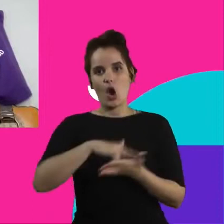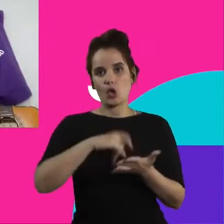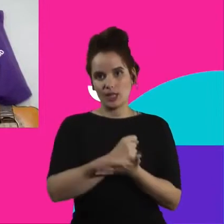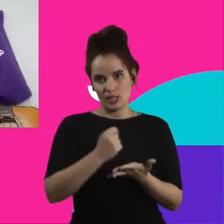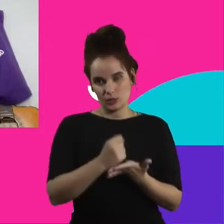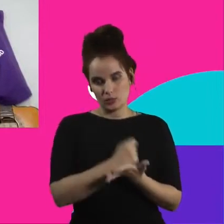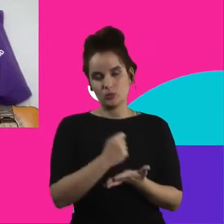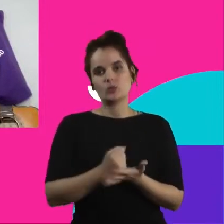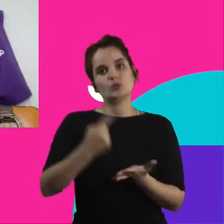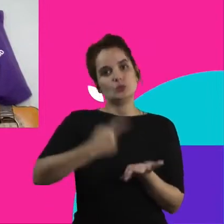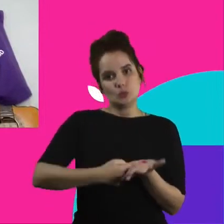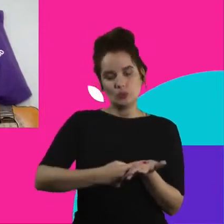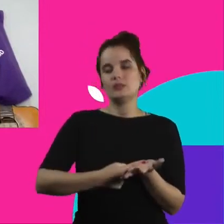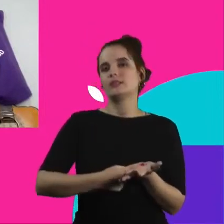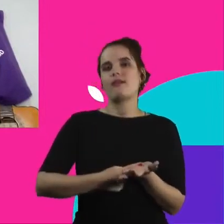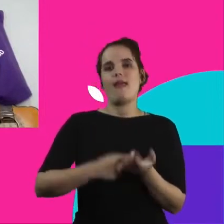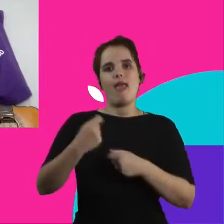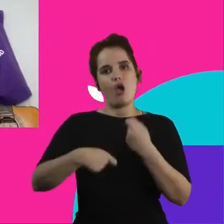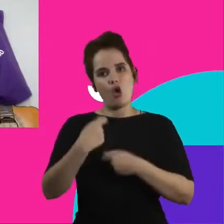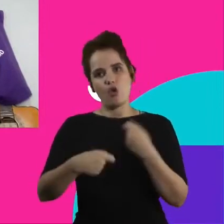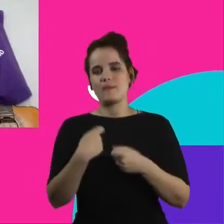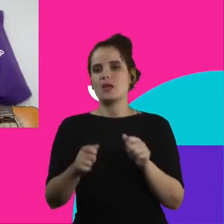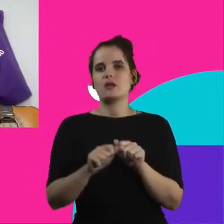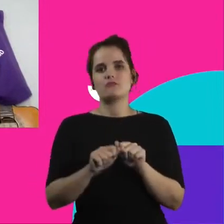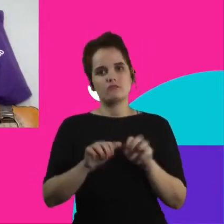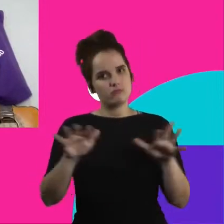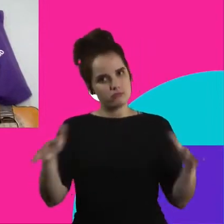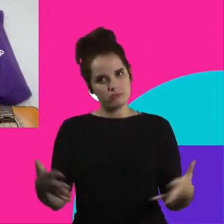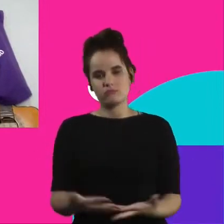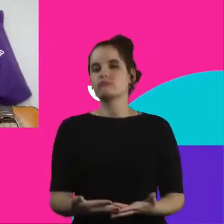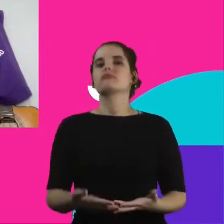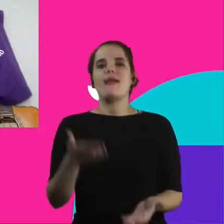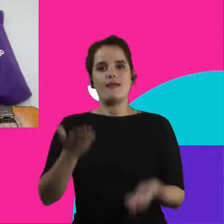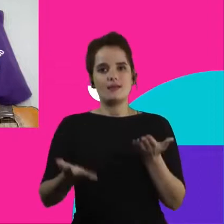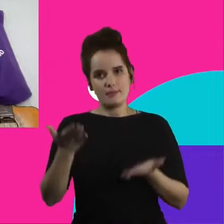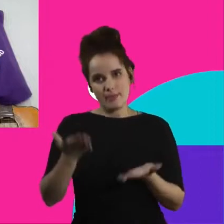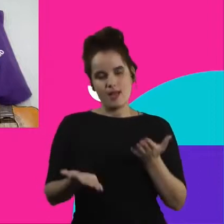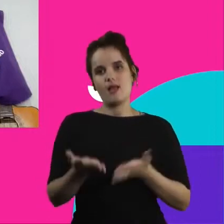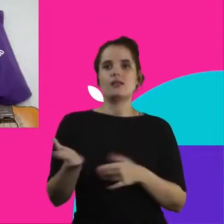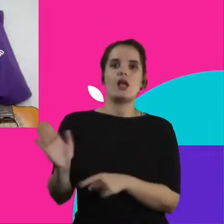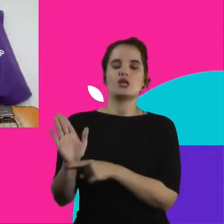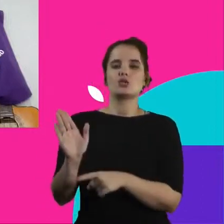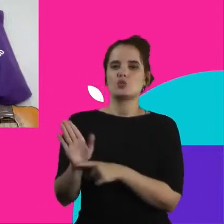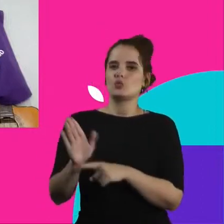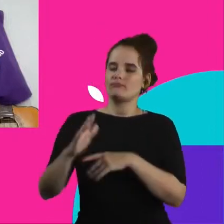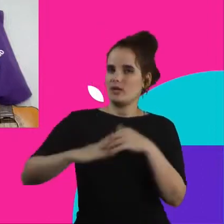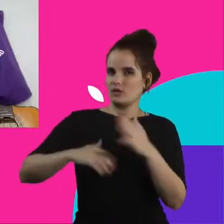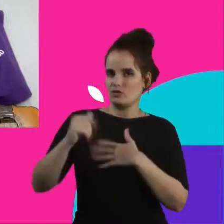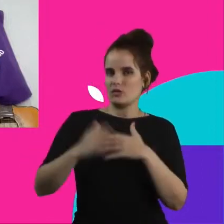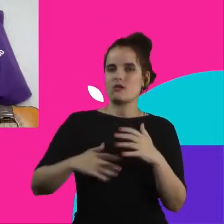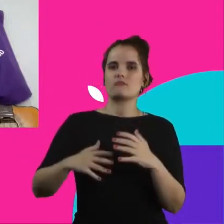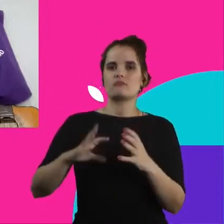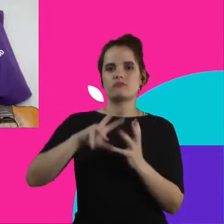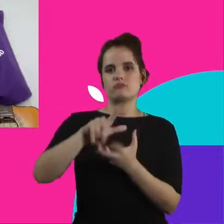economia mais distribuída, uma economia que favoreça ações que regenerem o planeta